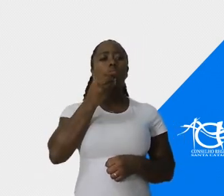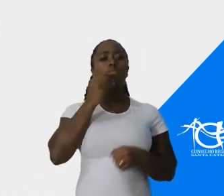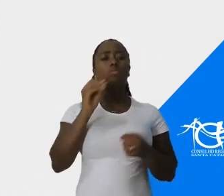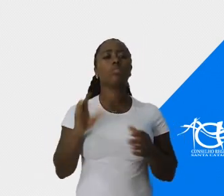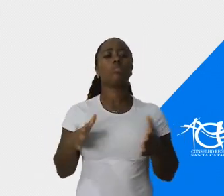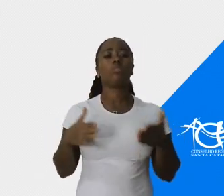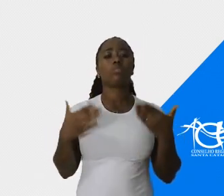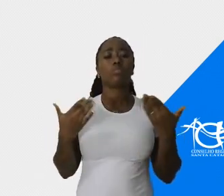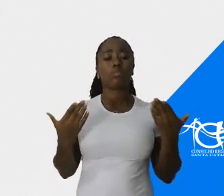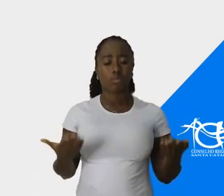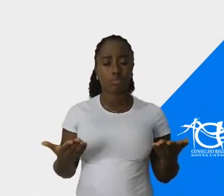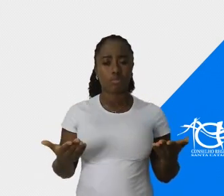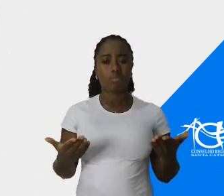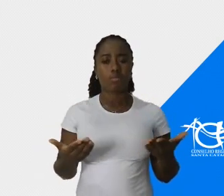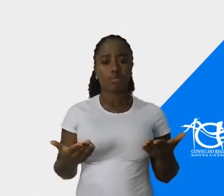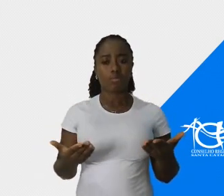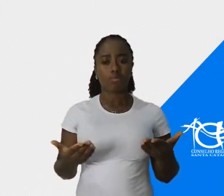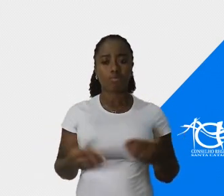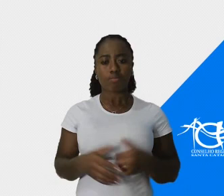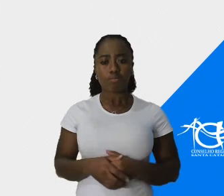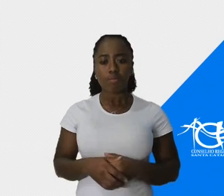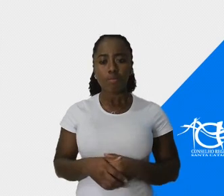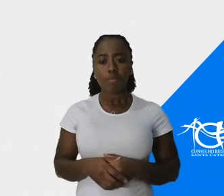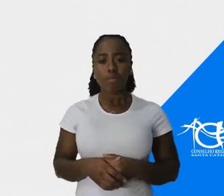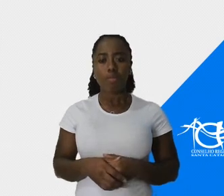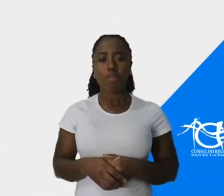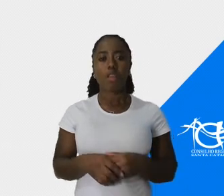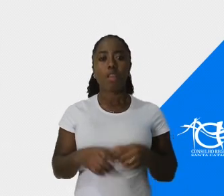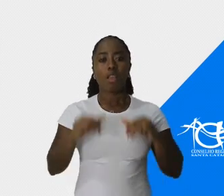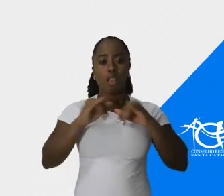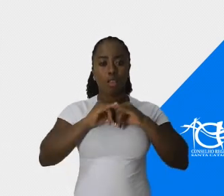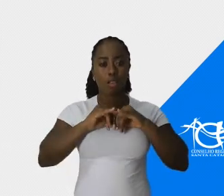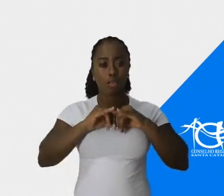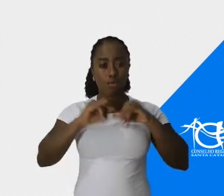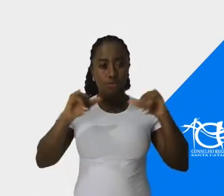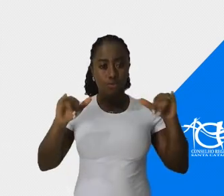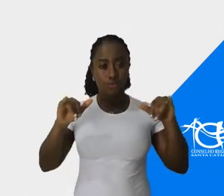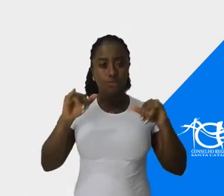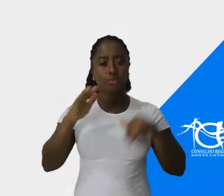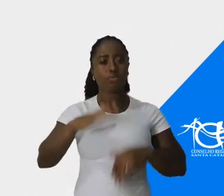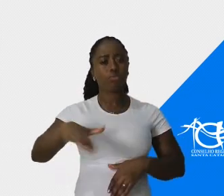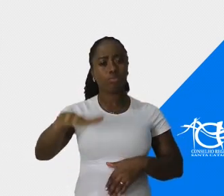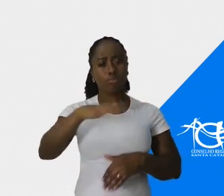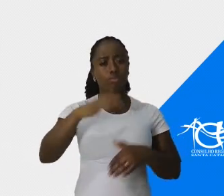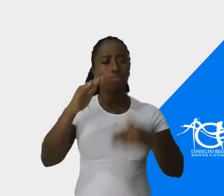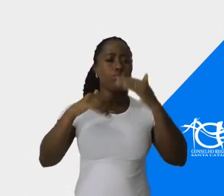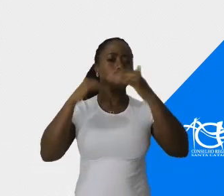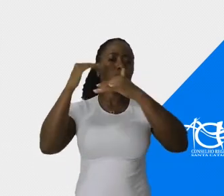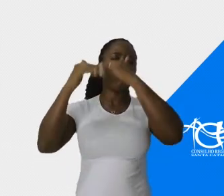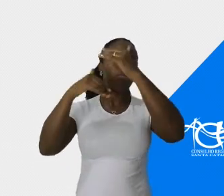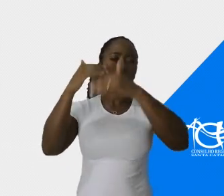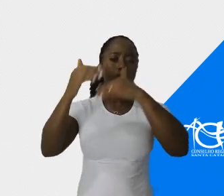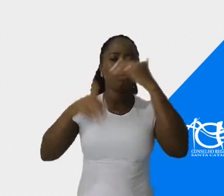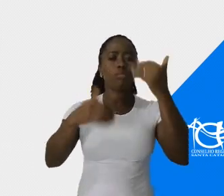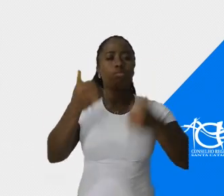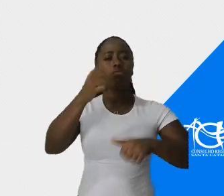aqui em termos de avanços dessa área é compreender de fato que a avaliação psicológica ela é fator